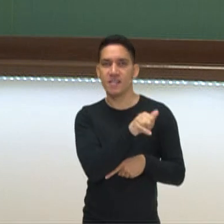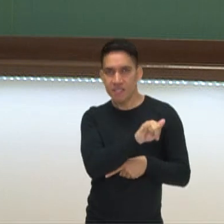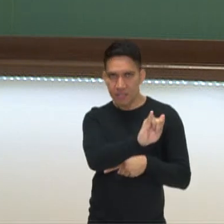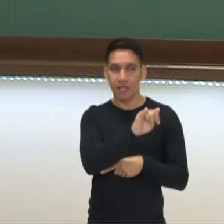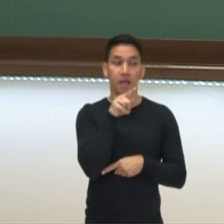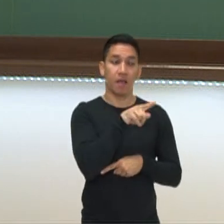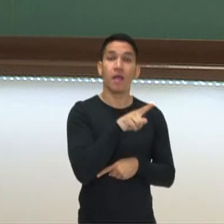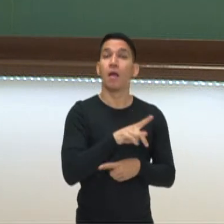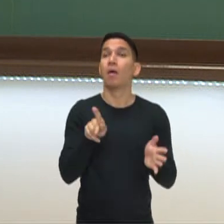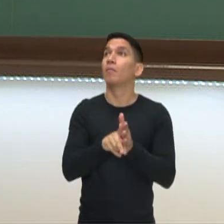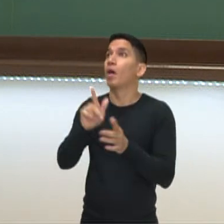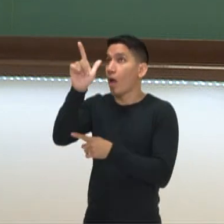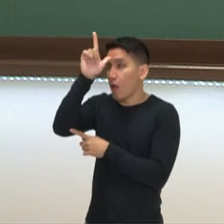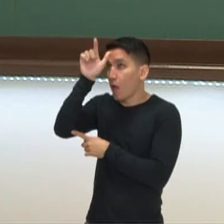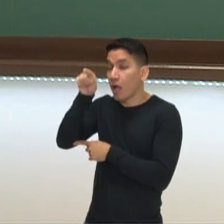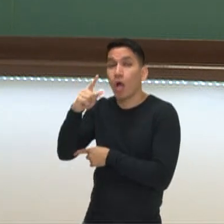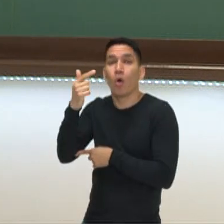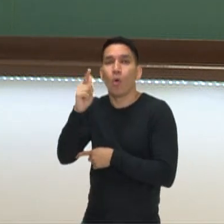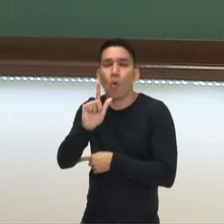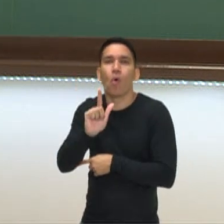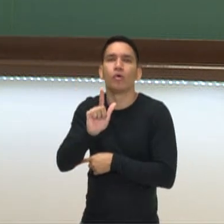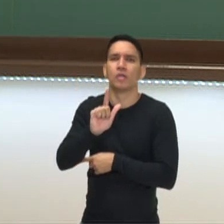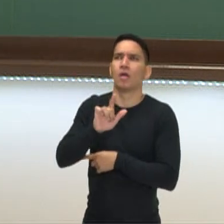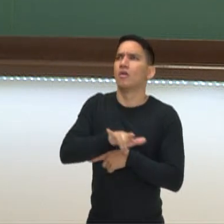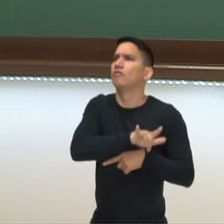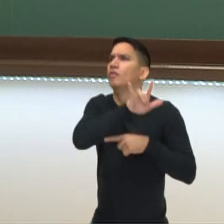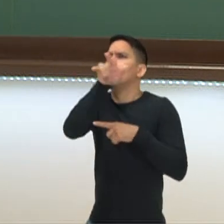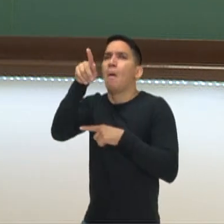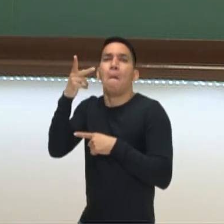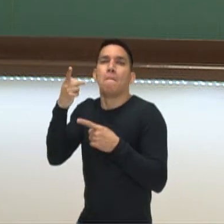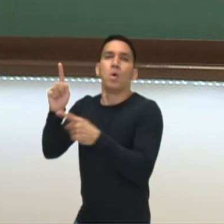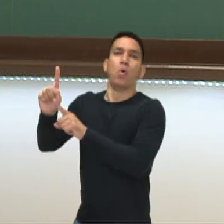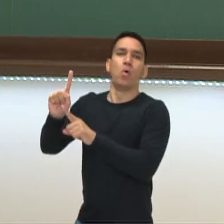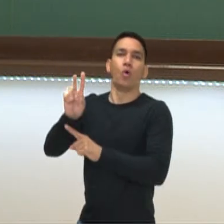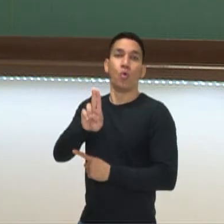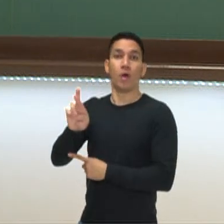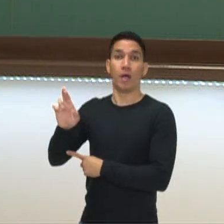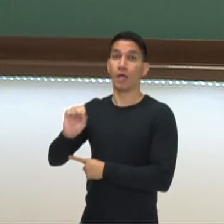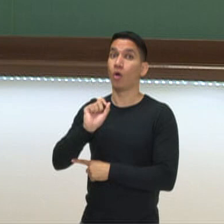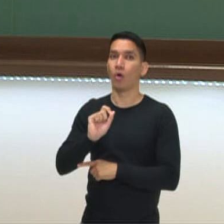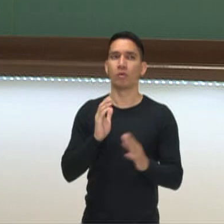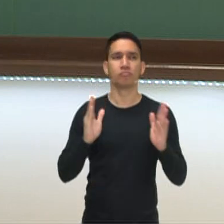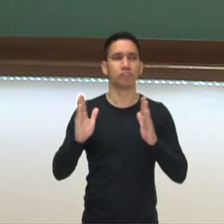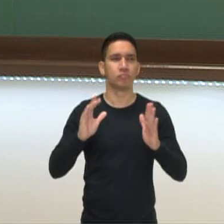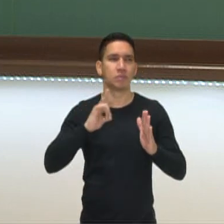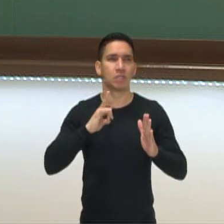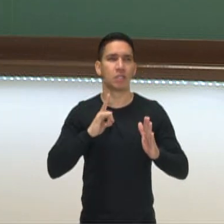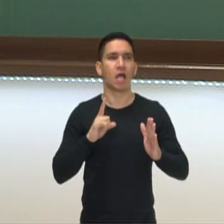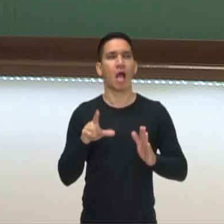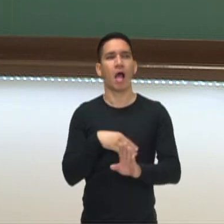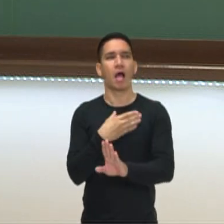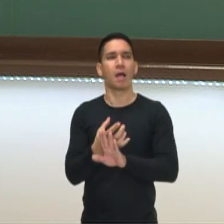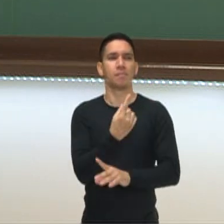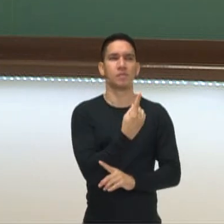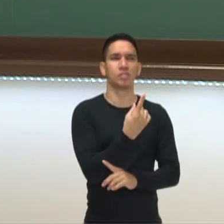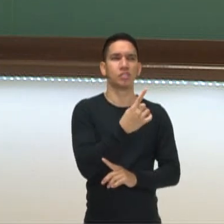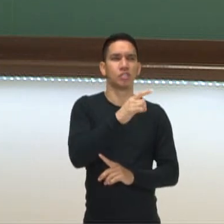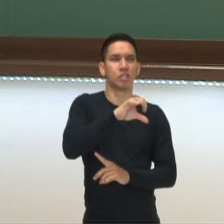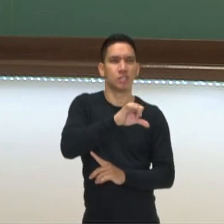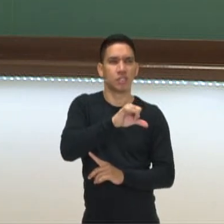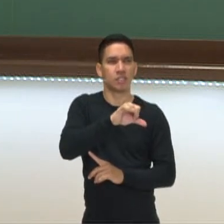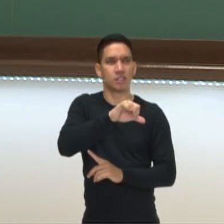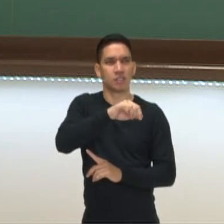ataque alemão à União Soviética. Vamos lembrar que até desde 1939 a 1941, a França